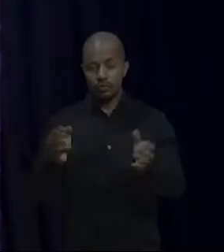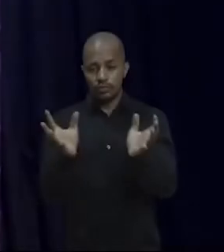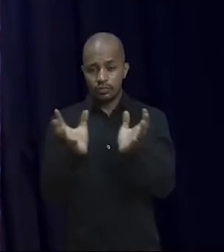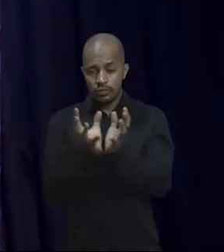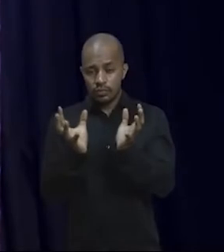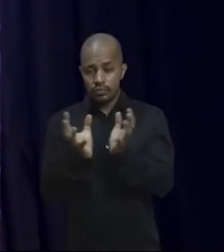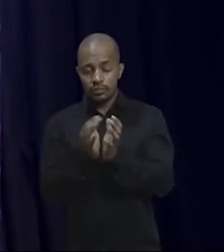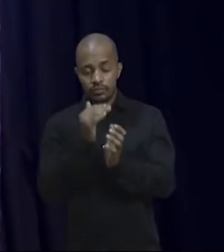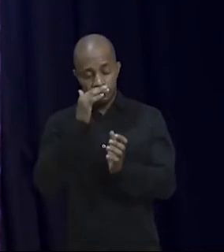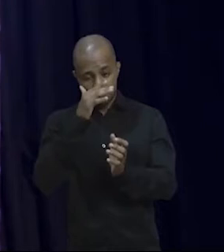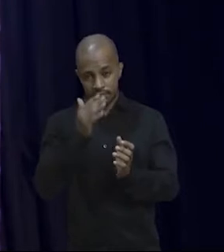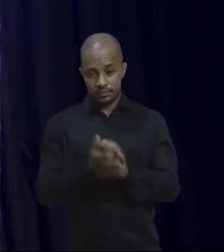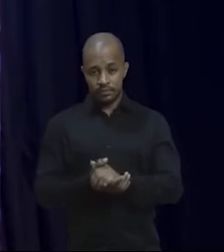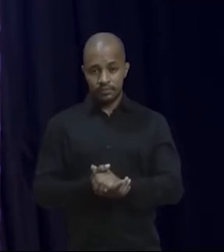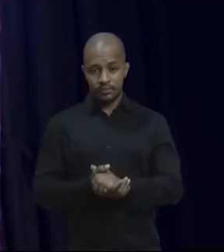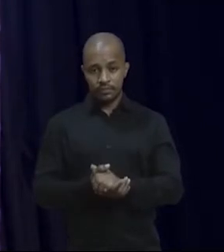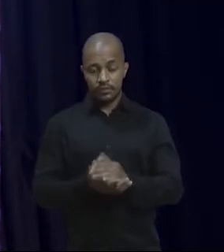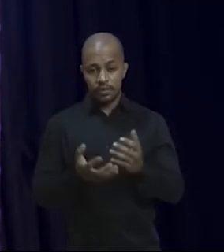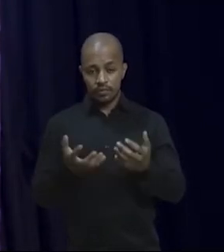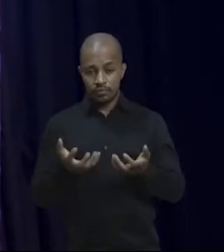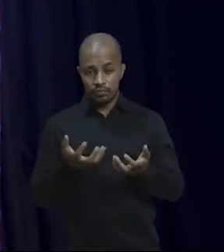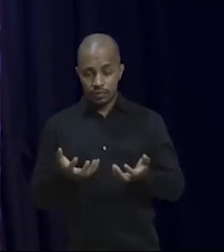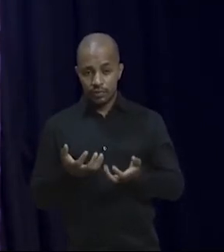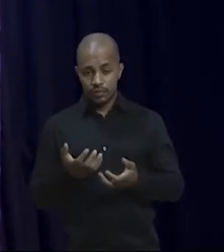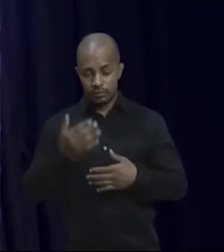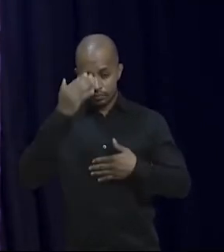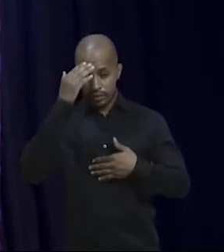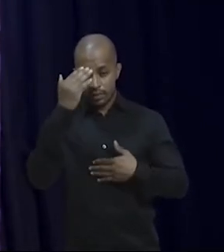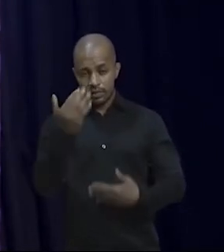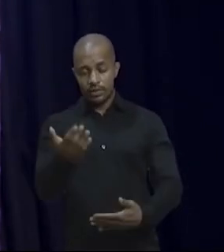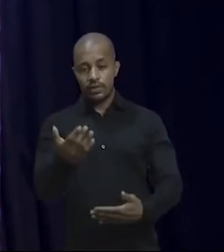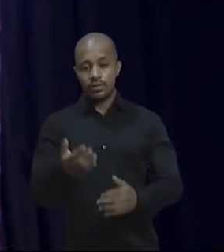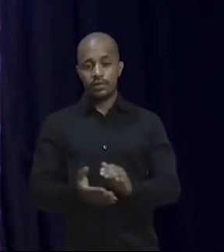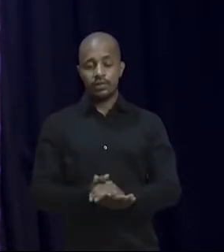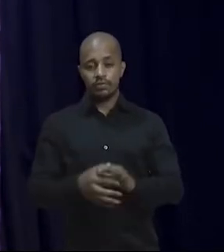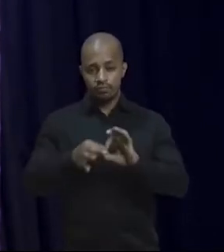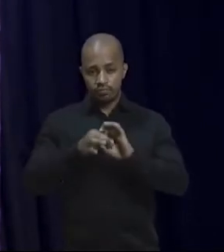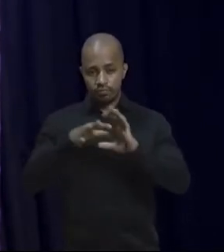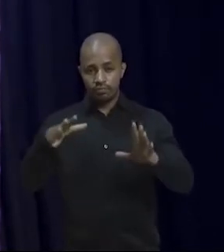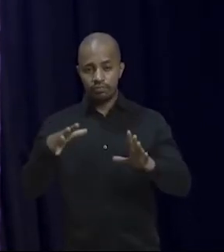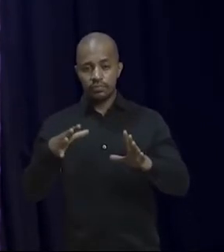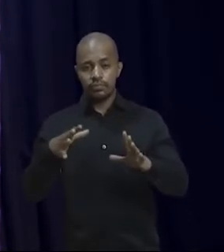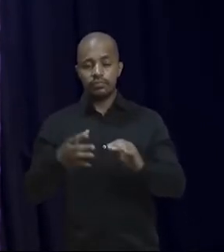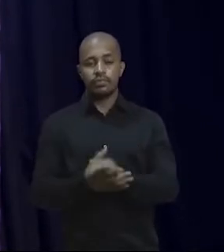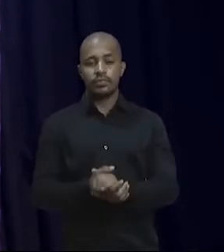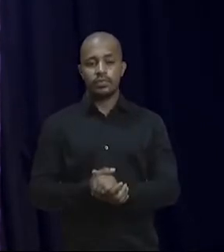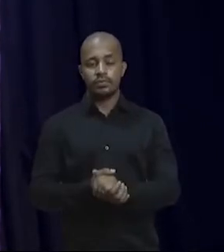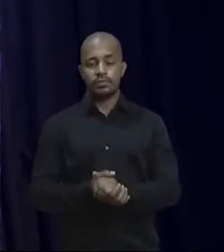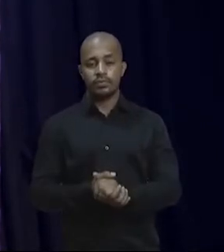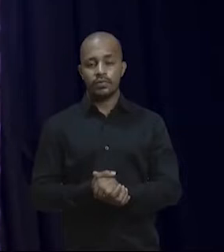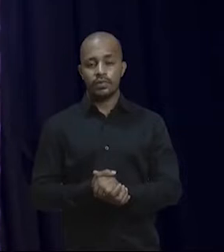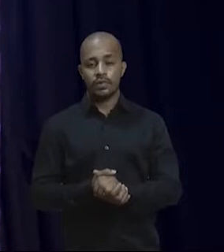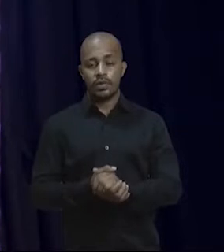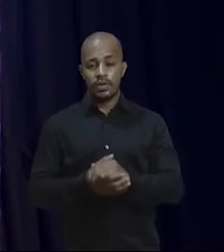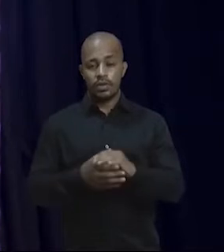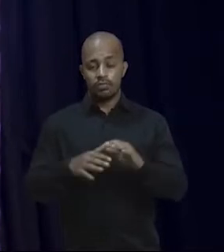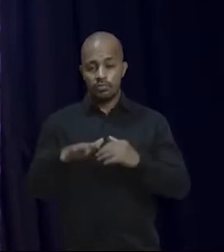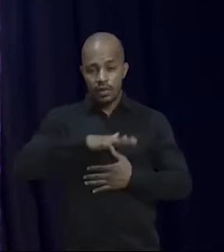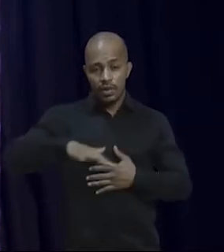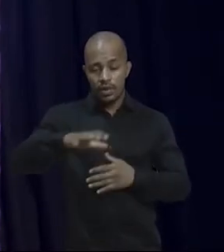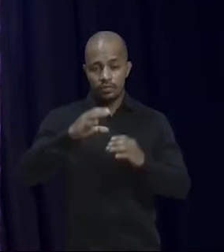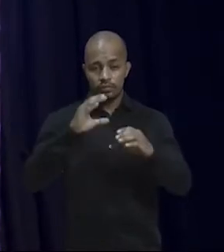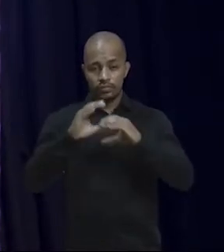Eu quero saudar o papel da democracia. A democracia é instrumento, a imprensa é instrumento